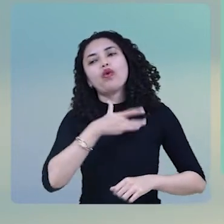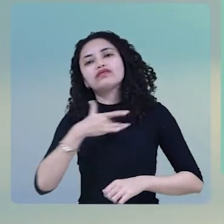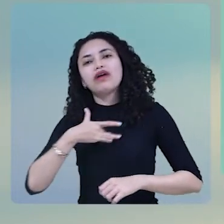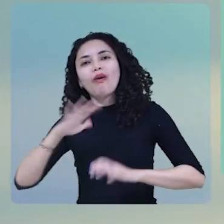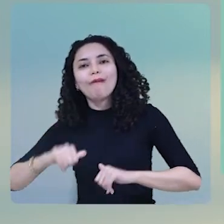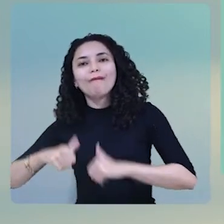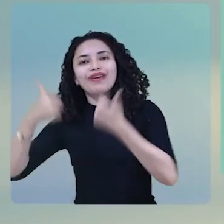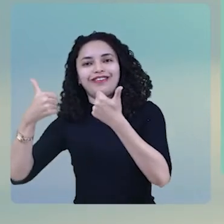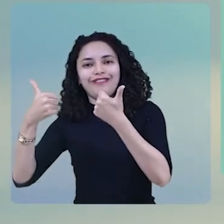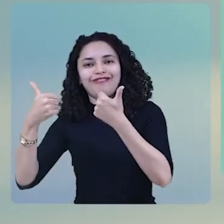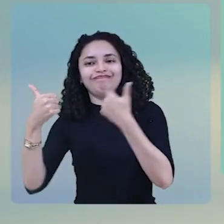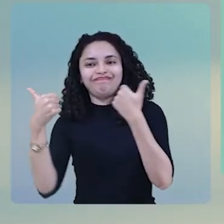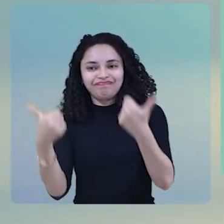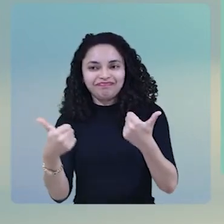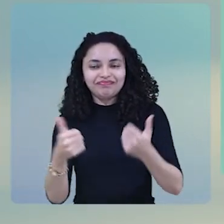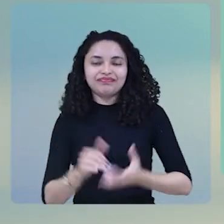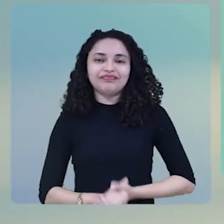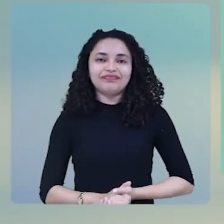bom?